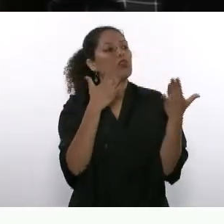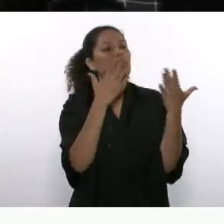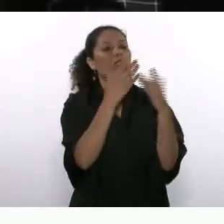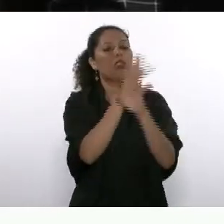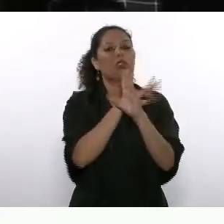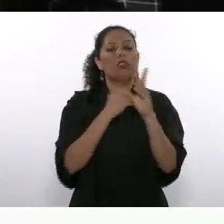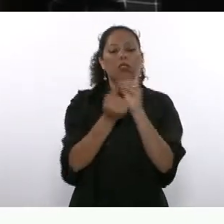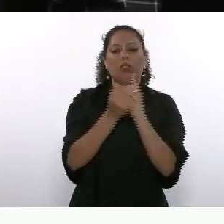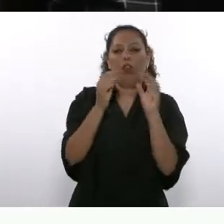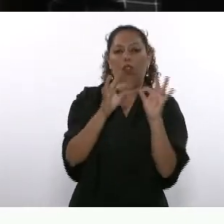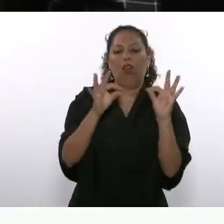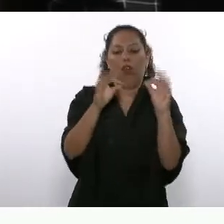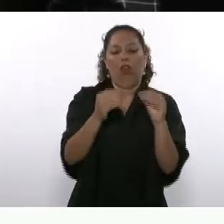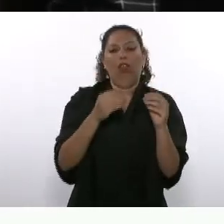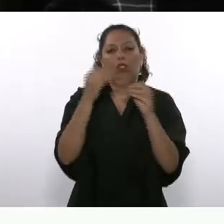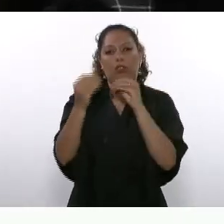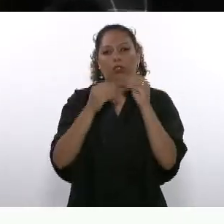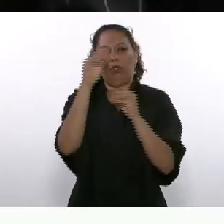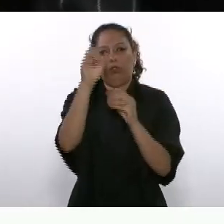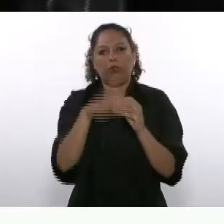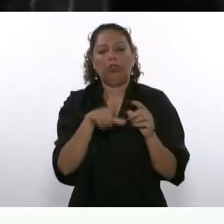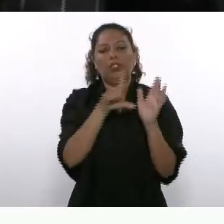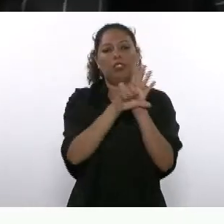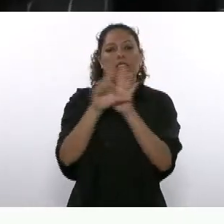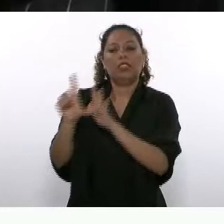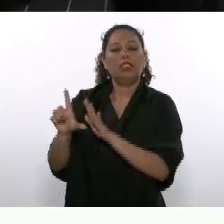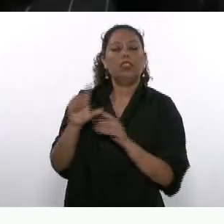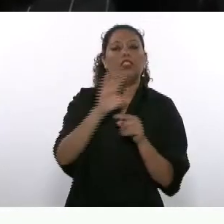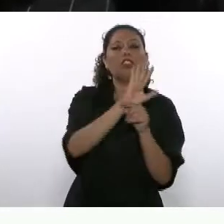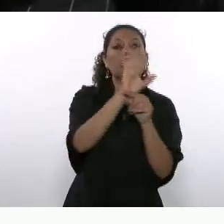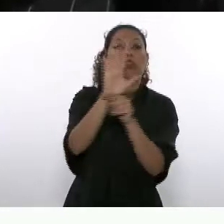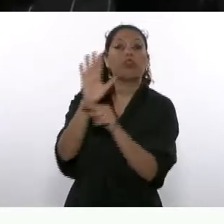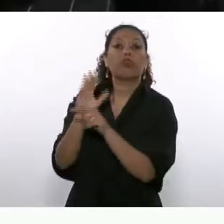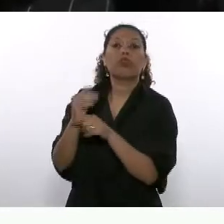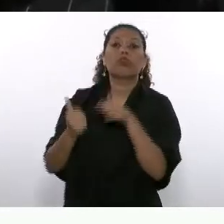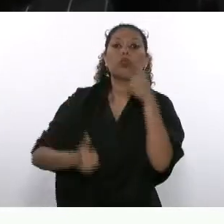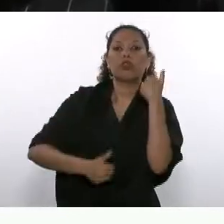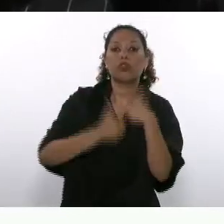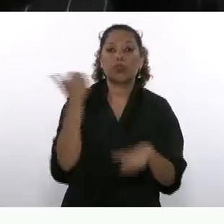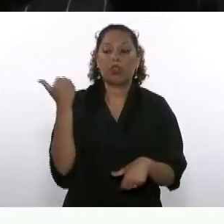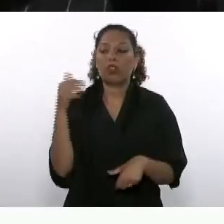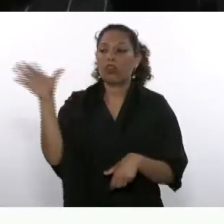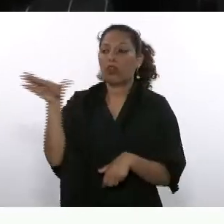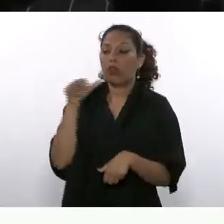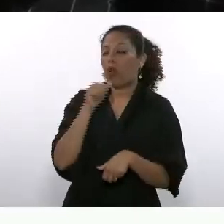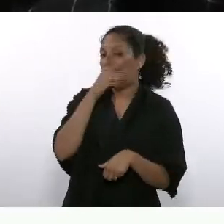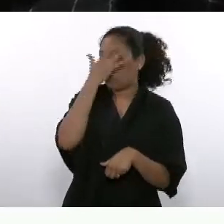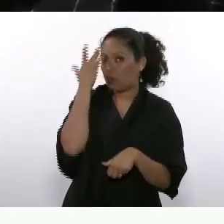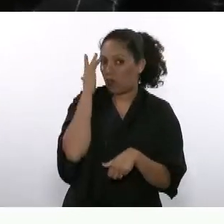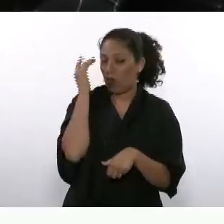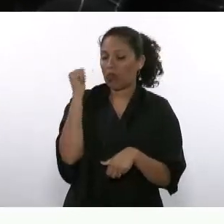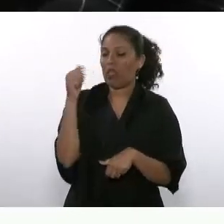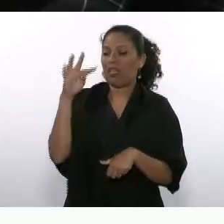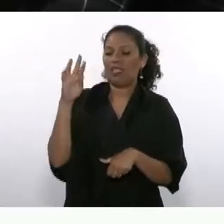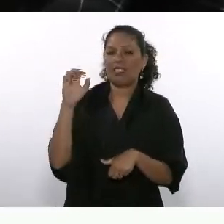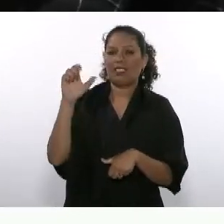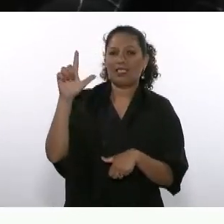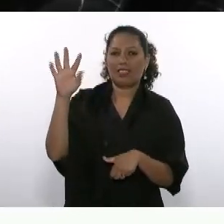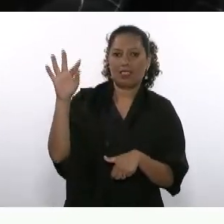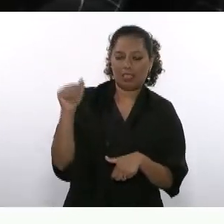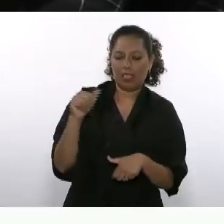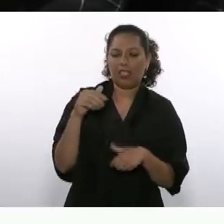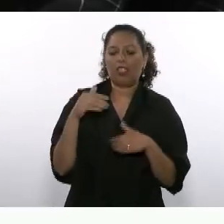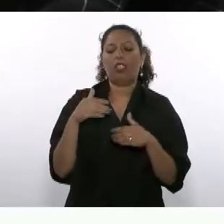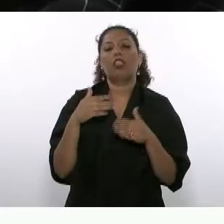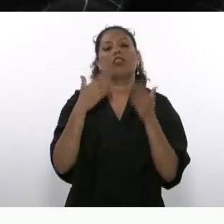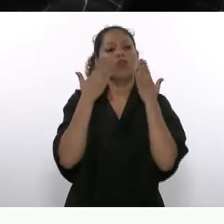comunidade, né, em relação à lei de incentivo, levar ex-atletas para palestras e fazer apresentações